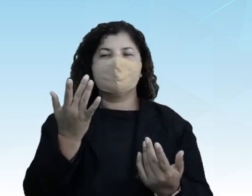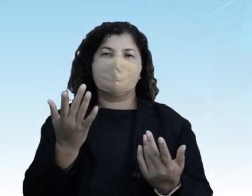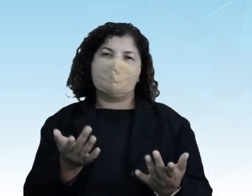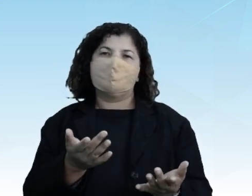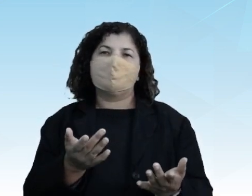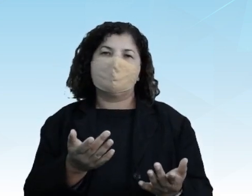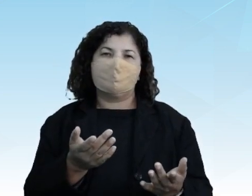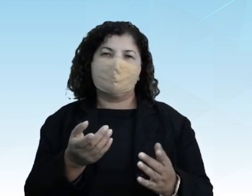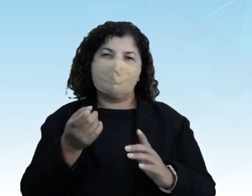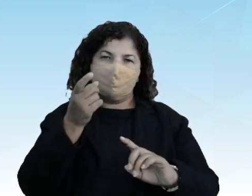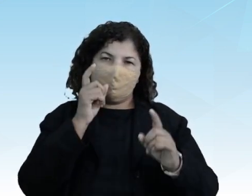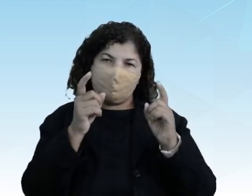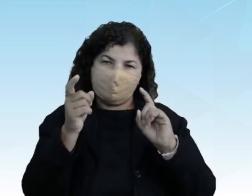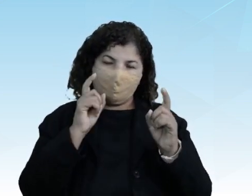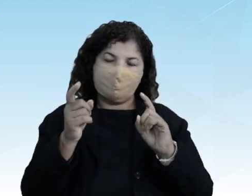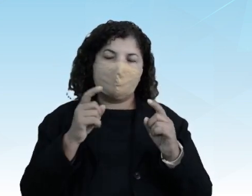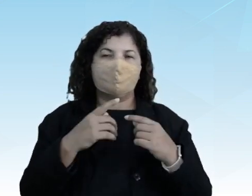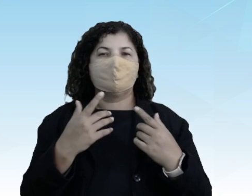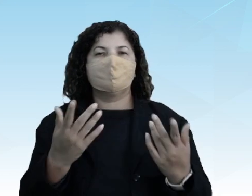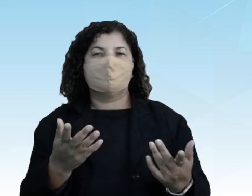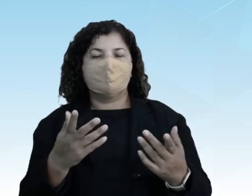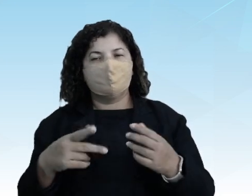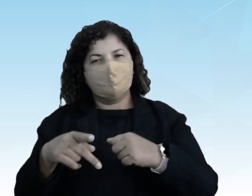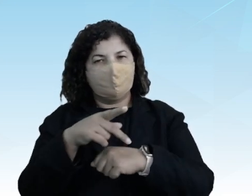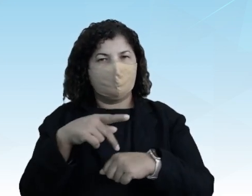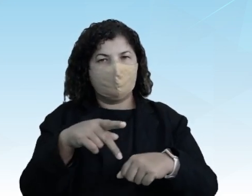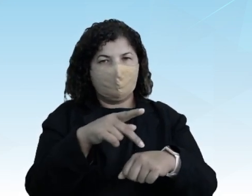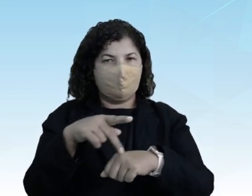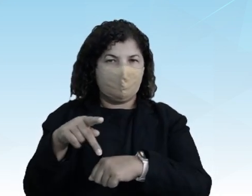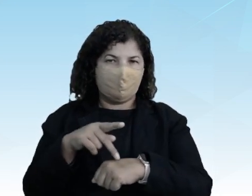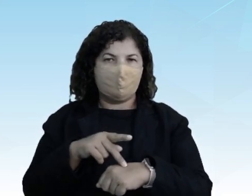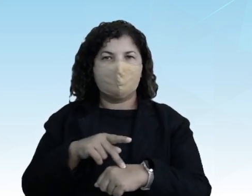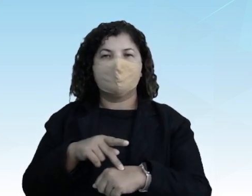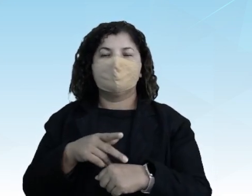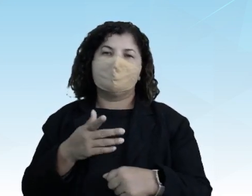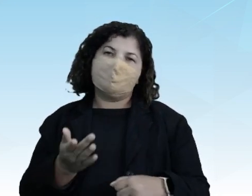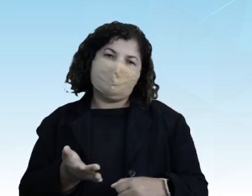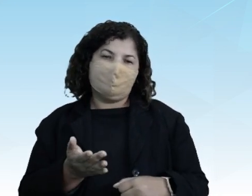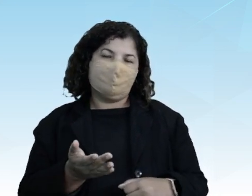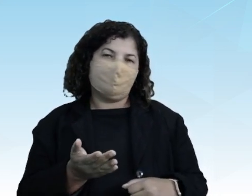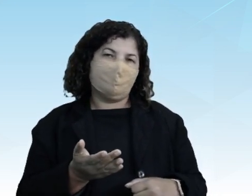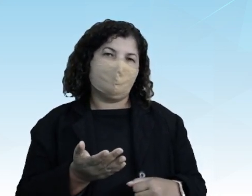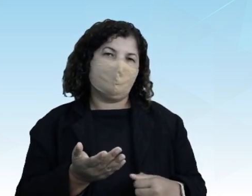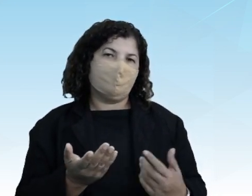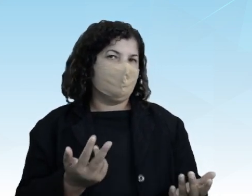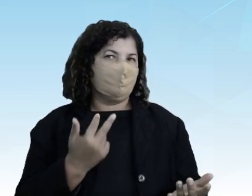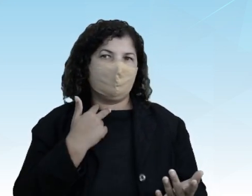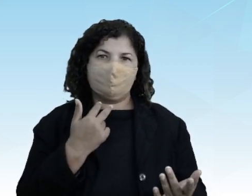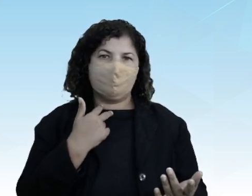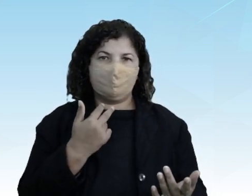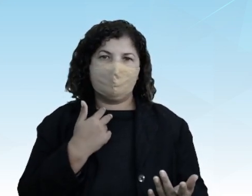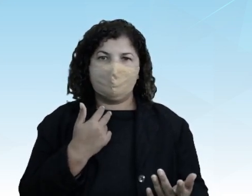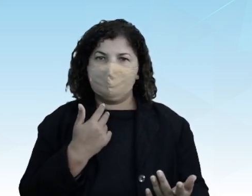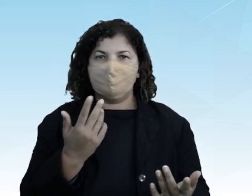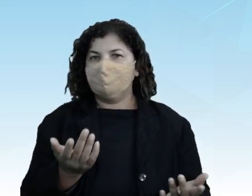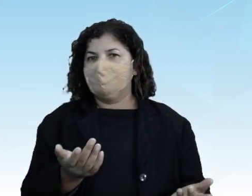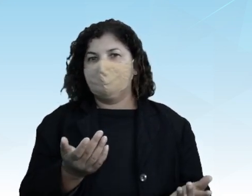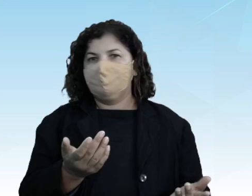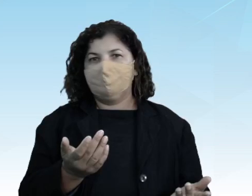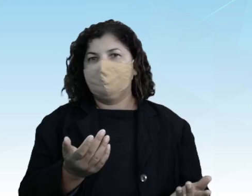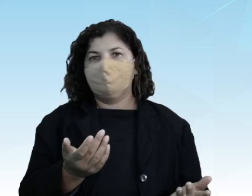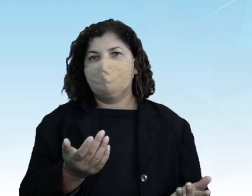e disputados países, né? Então, ninguém pode negar a Heródoto, né,